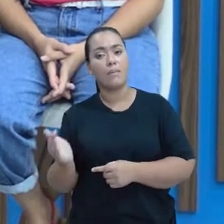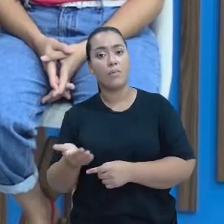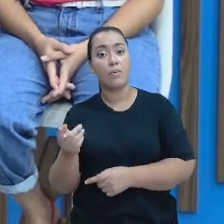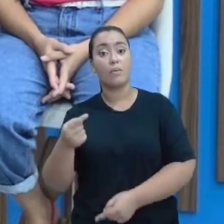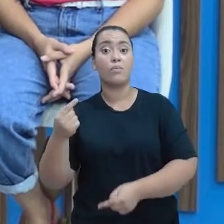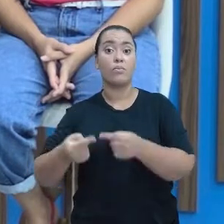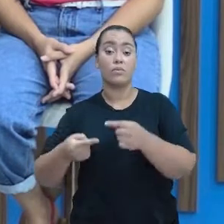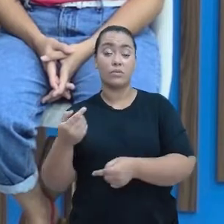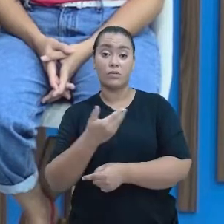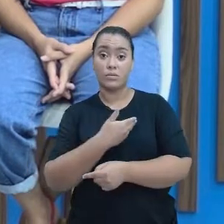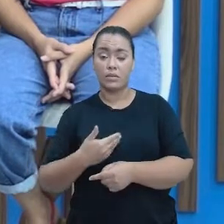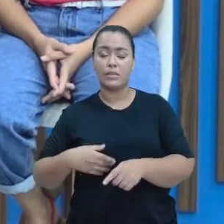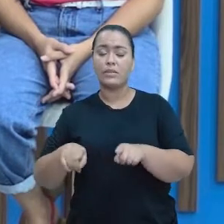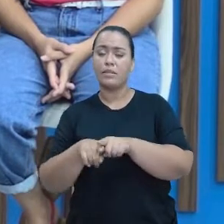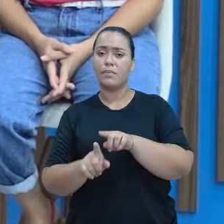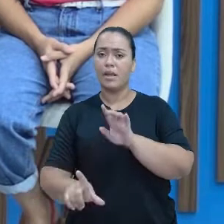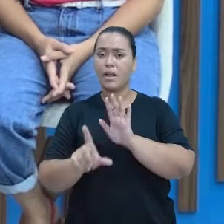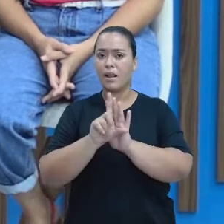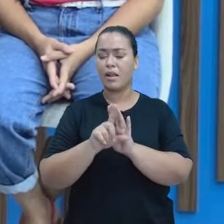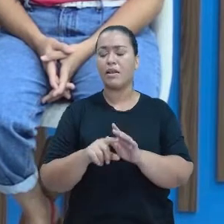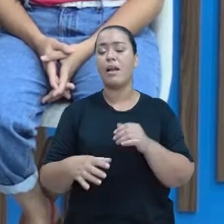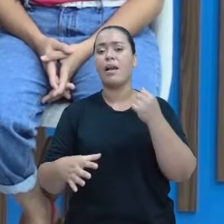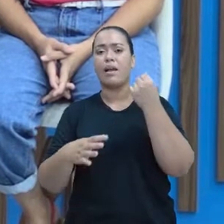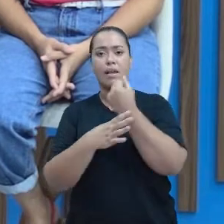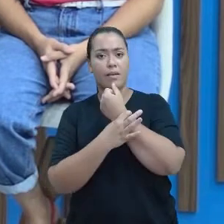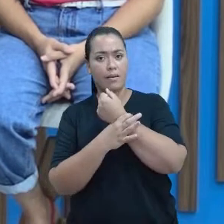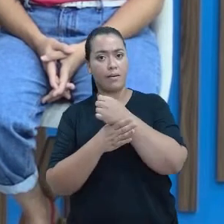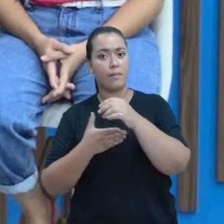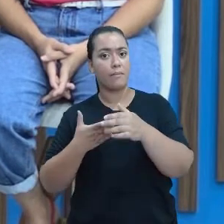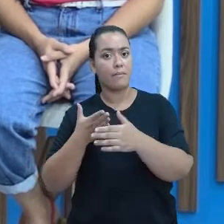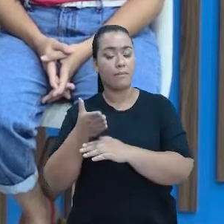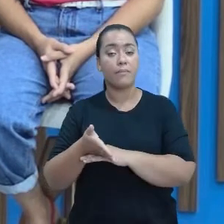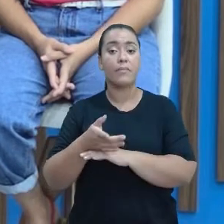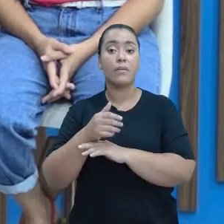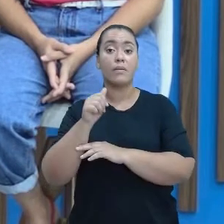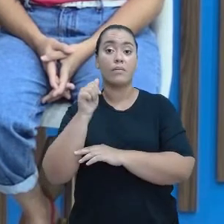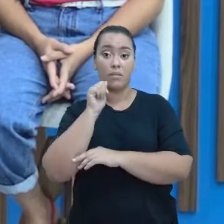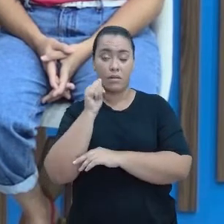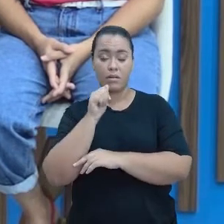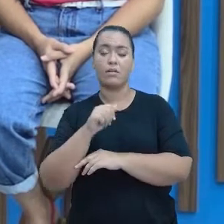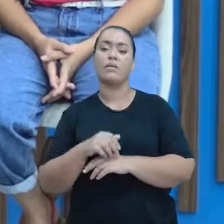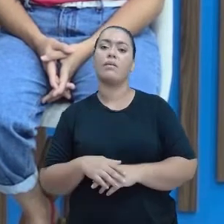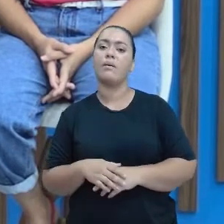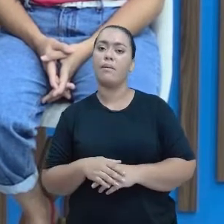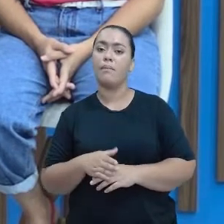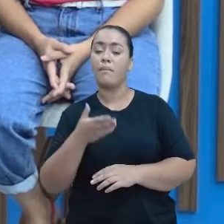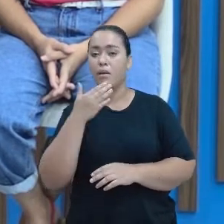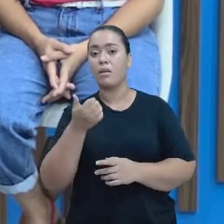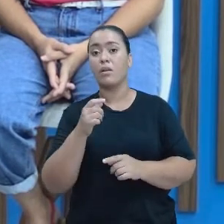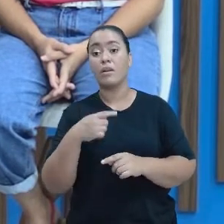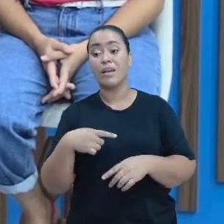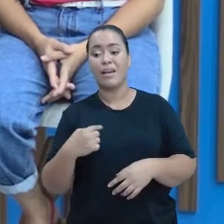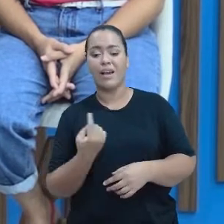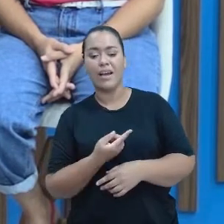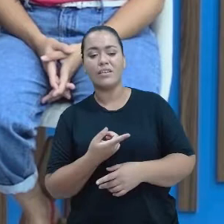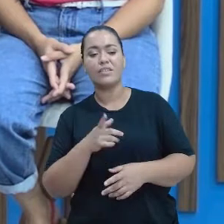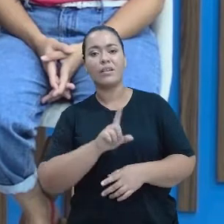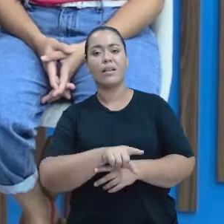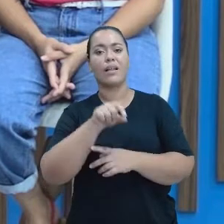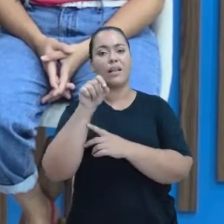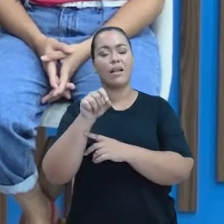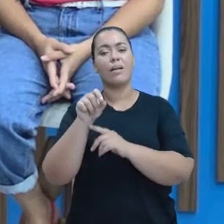políticas públicas, leis, que vão garantir o acesso dessas mulheres, é a saída. Enquanto nós estivermos